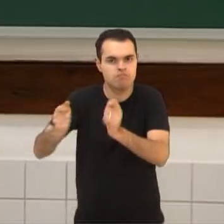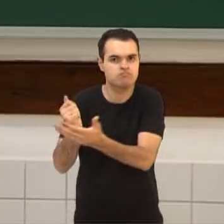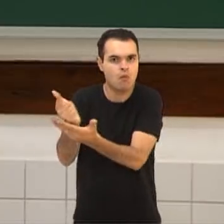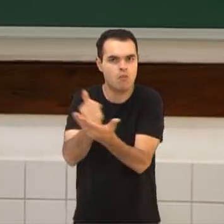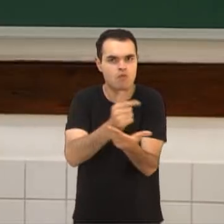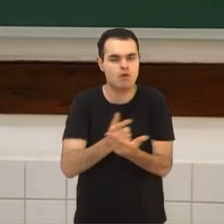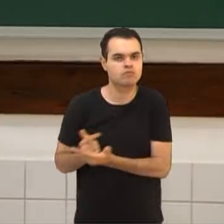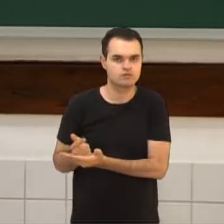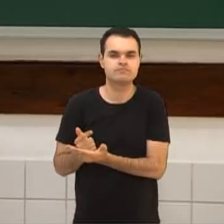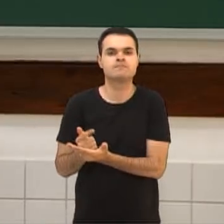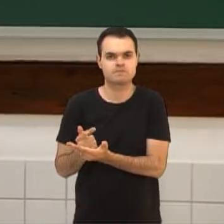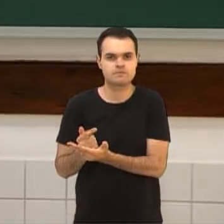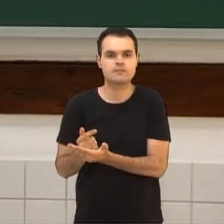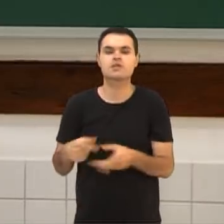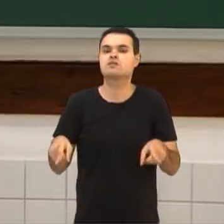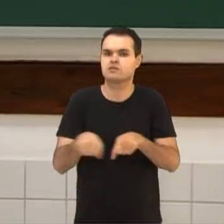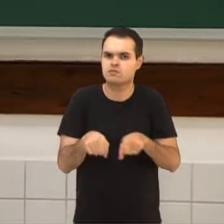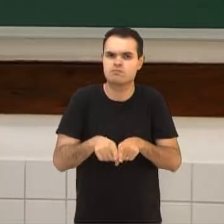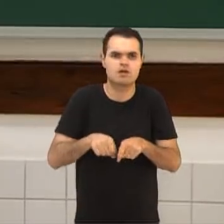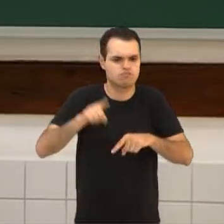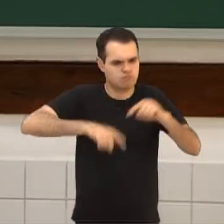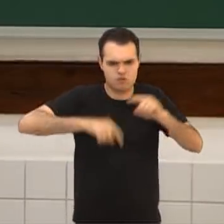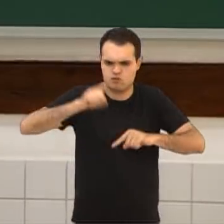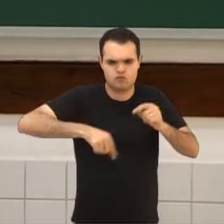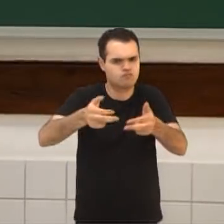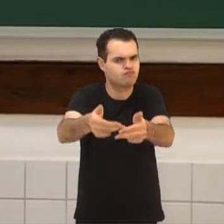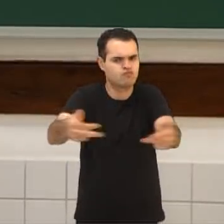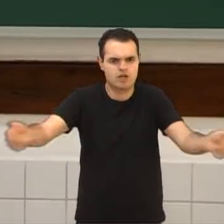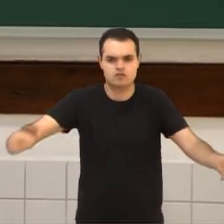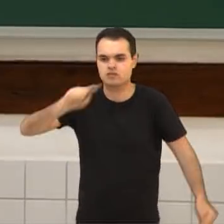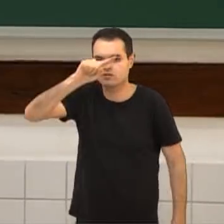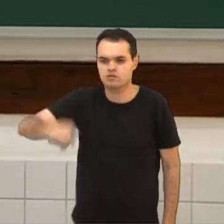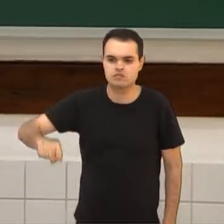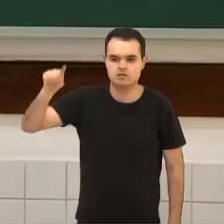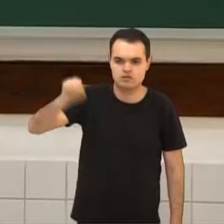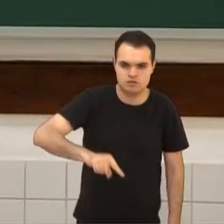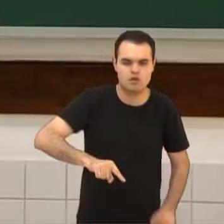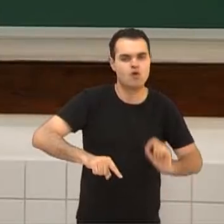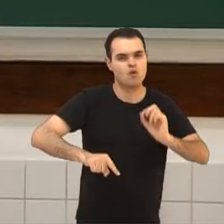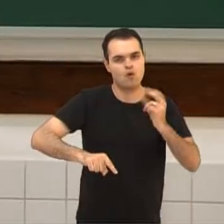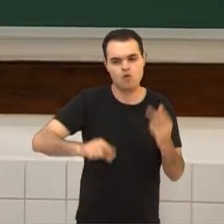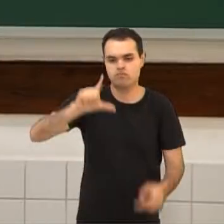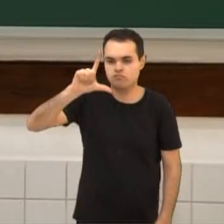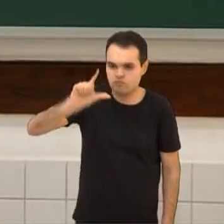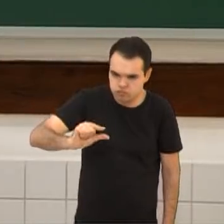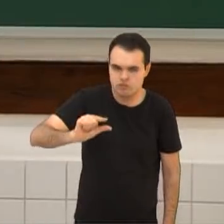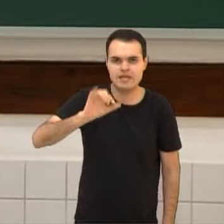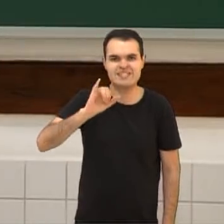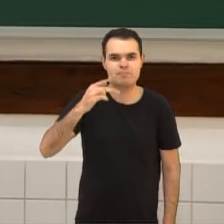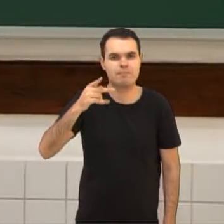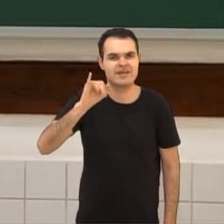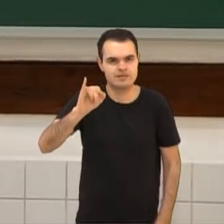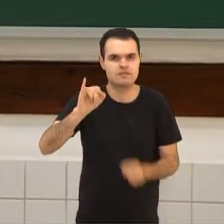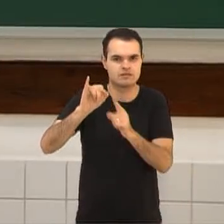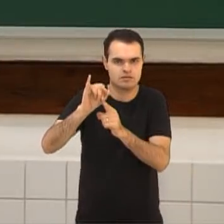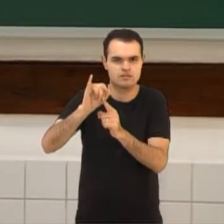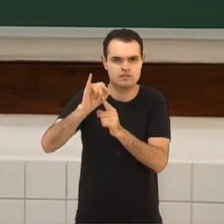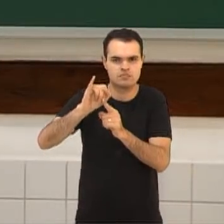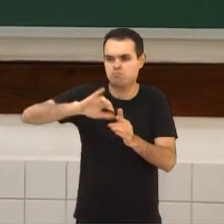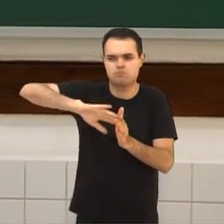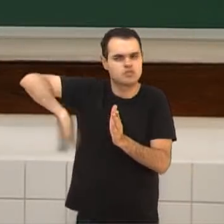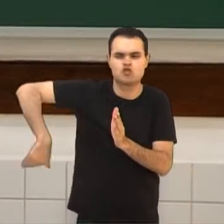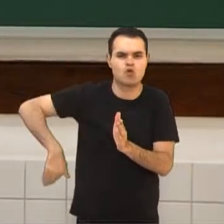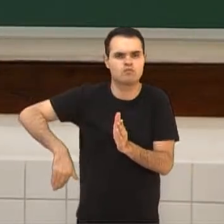sido feito. E ainda, vários produtos tiveram ou redução ou ficaram sem IPI, esse imposto sobre